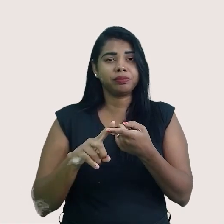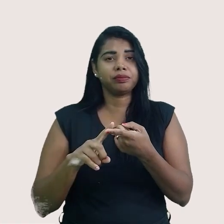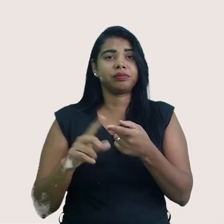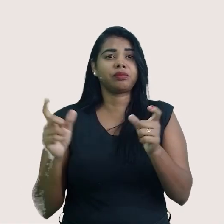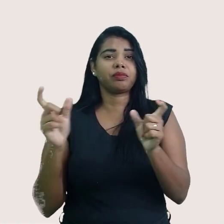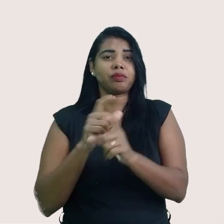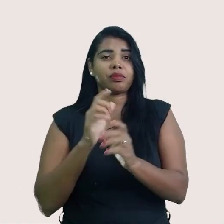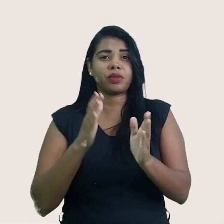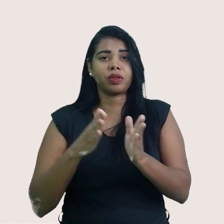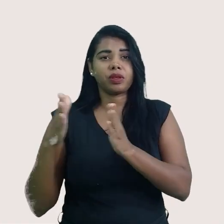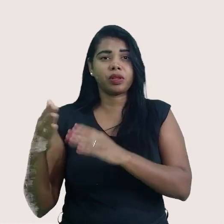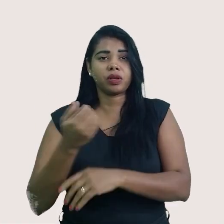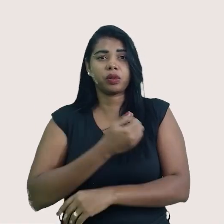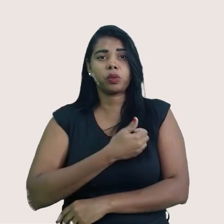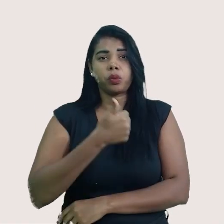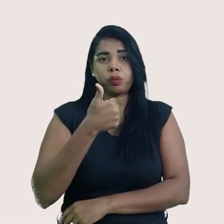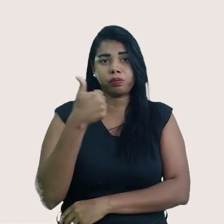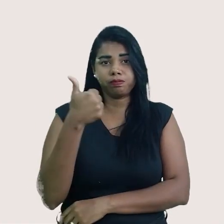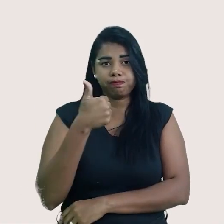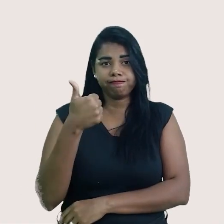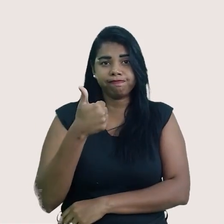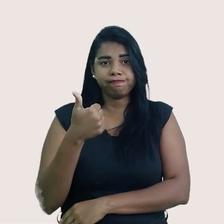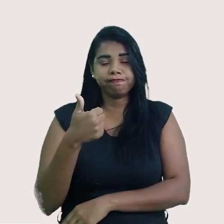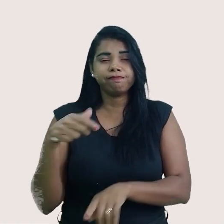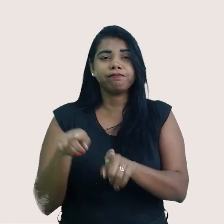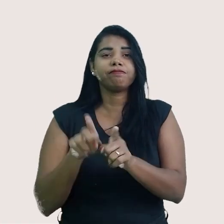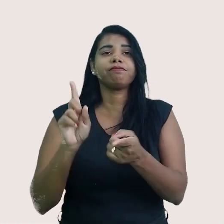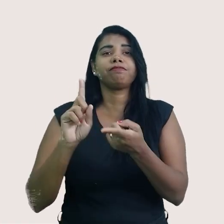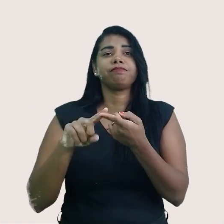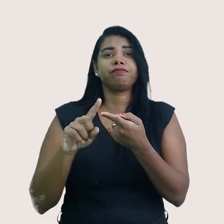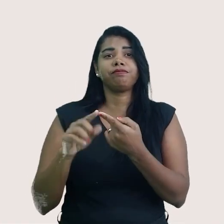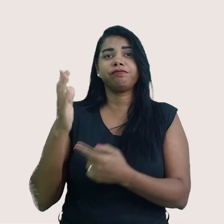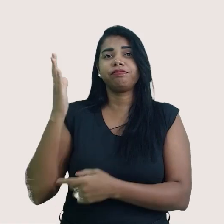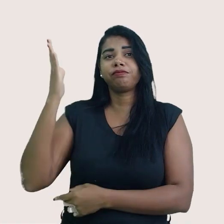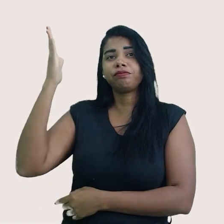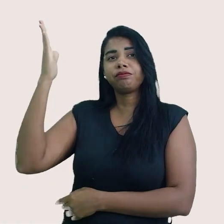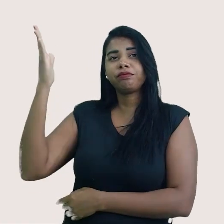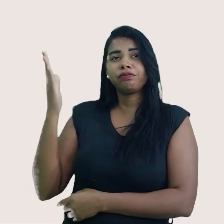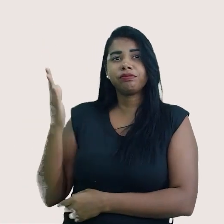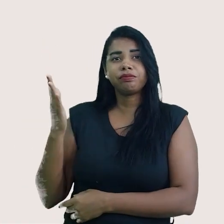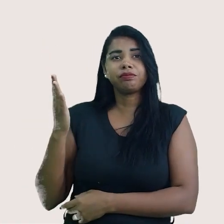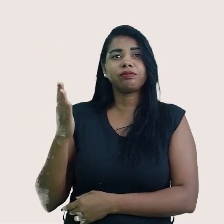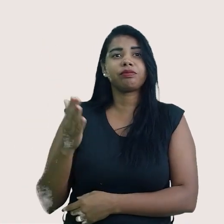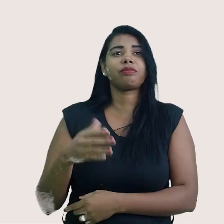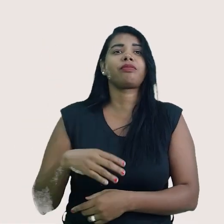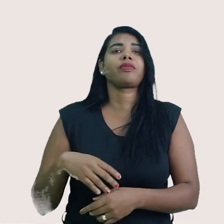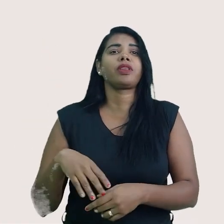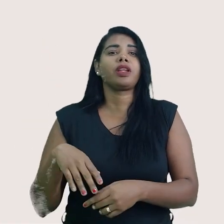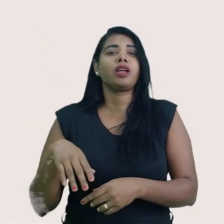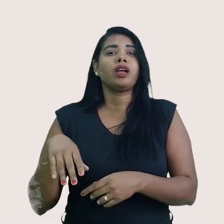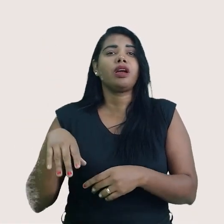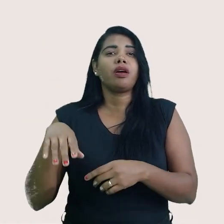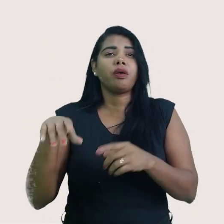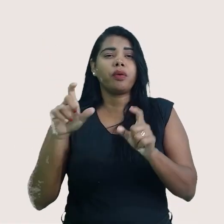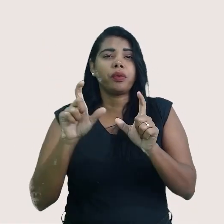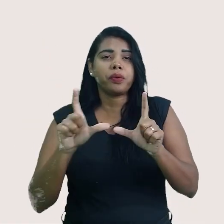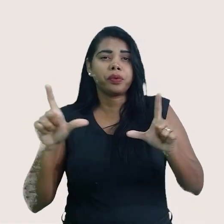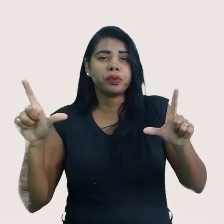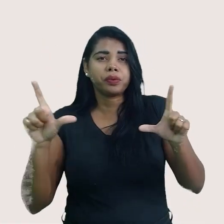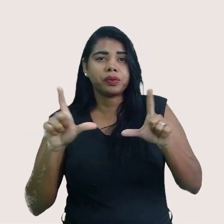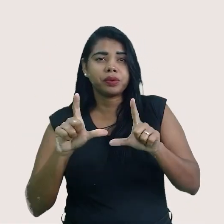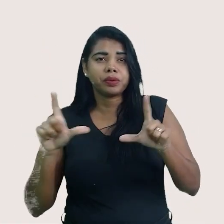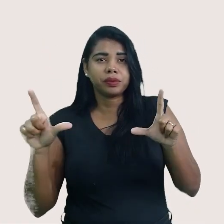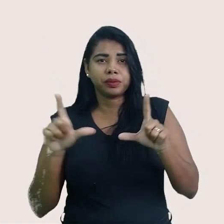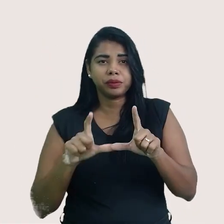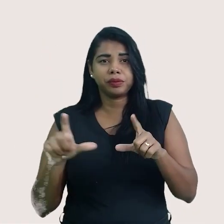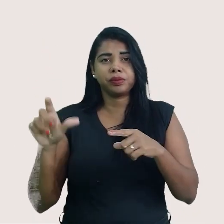oposição de fase é o número 1. Dessa maneira, a gente vai ter o lambda ficando com uma relação em que a espessura da